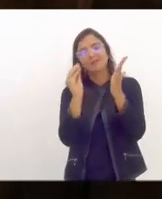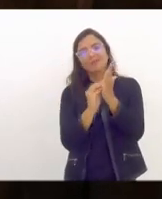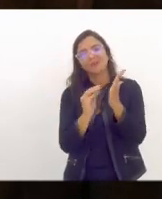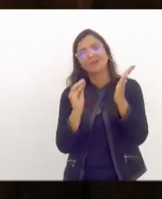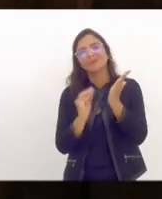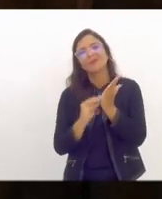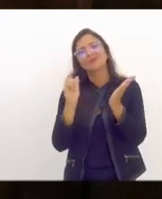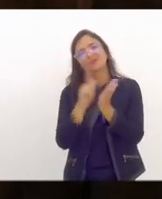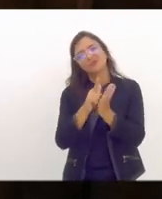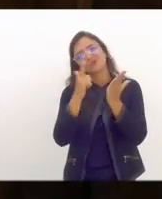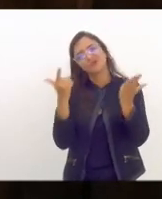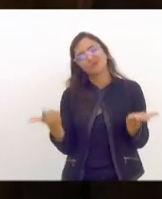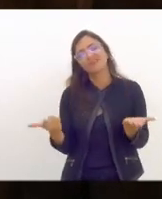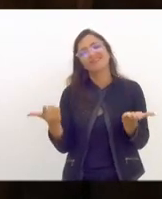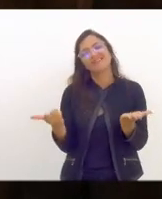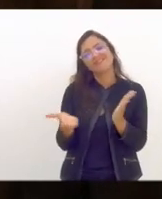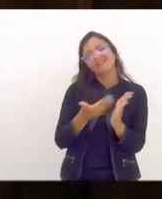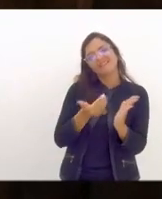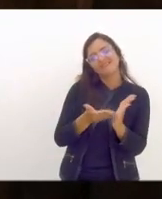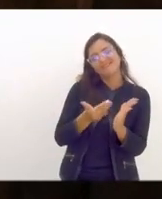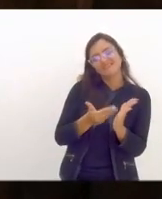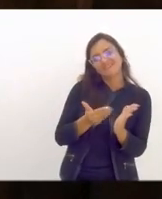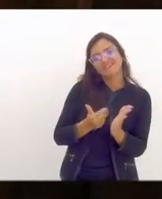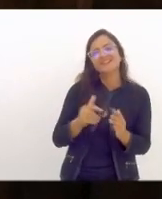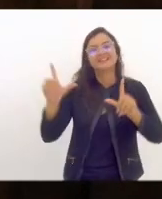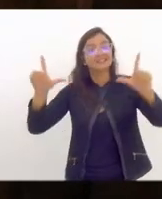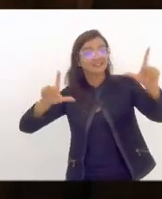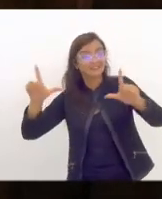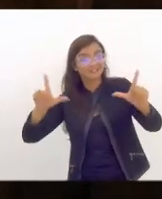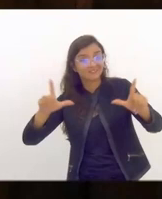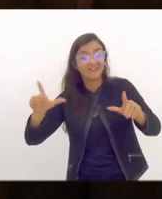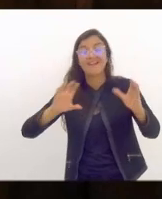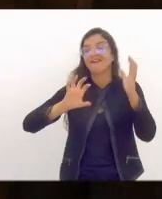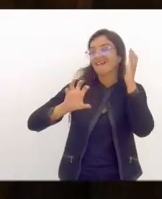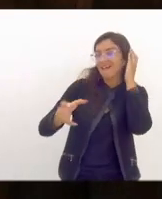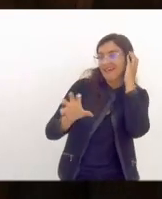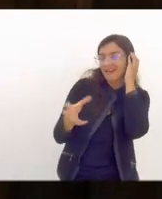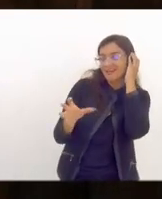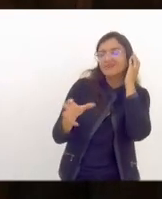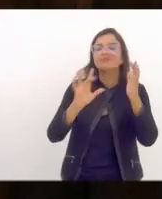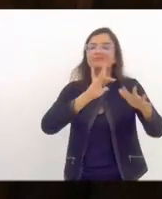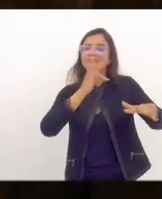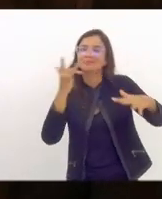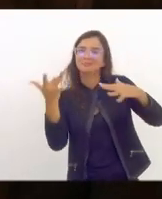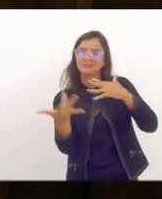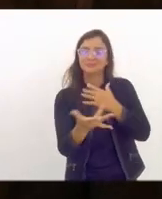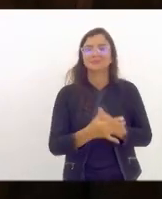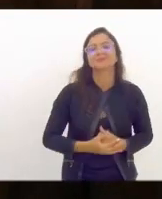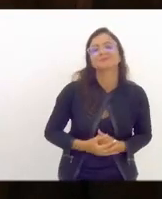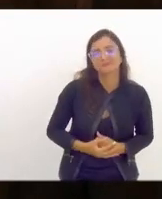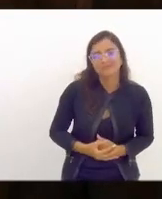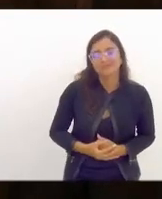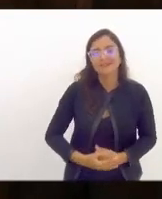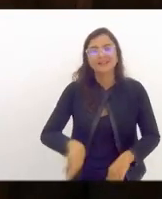jornais revistas TVs rádios e mídias eletrônicas um cinema que logo após